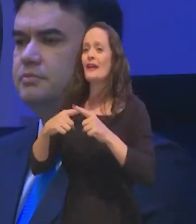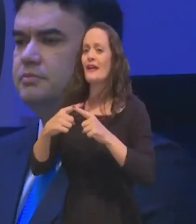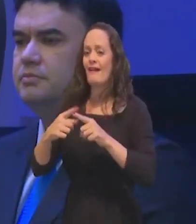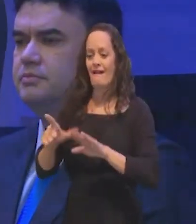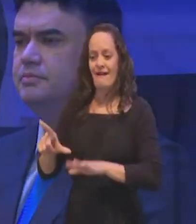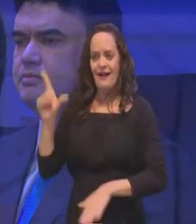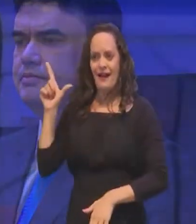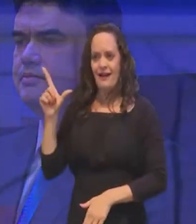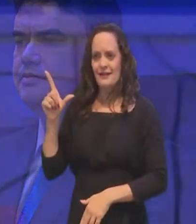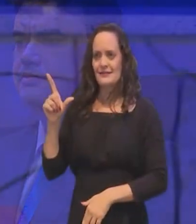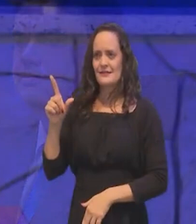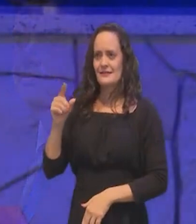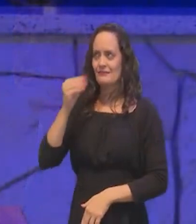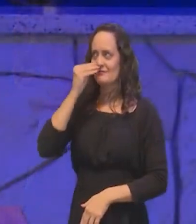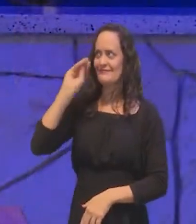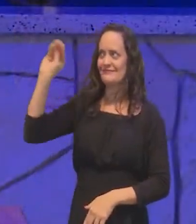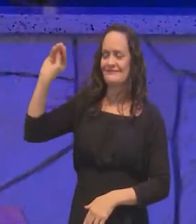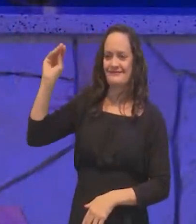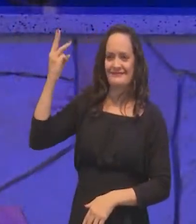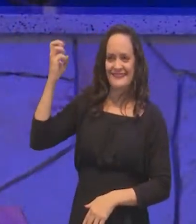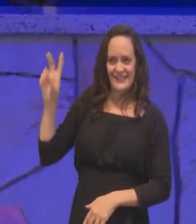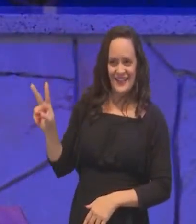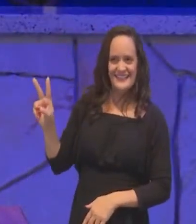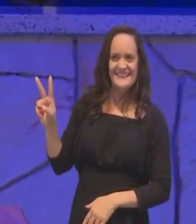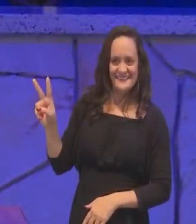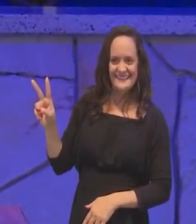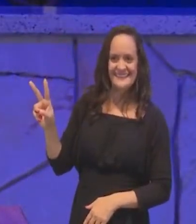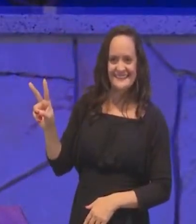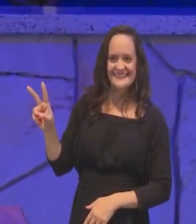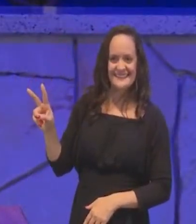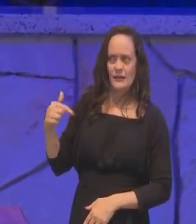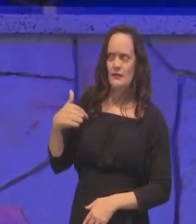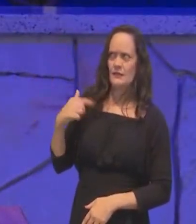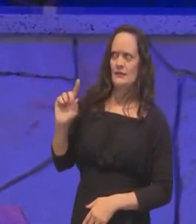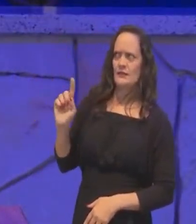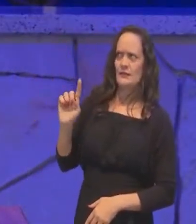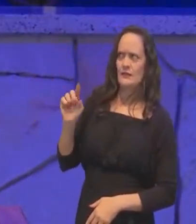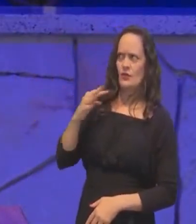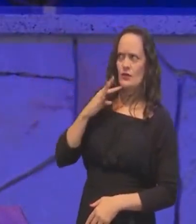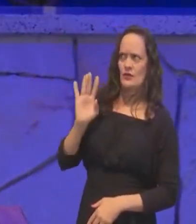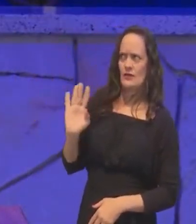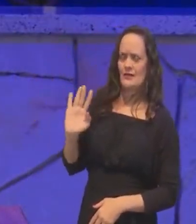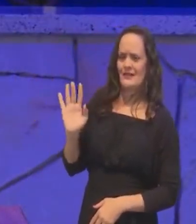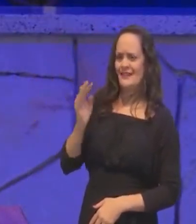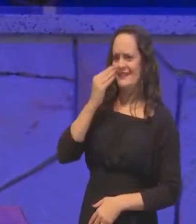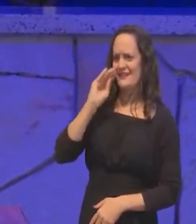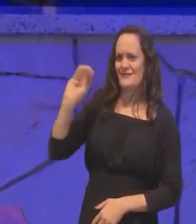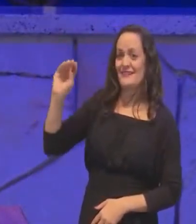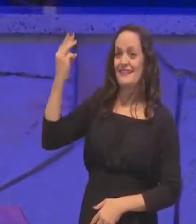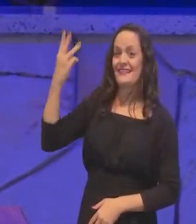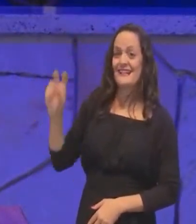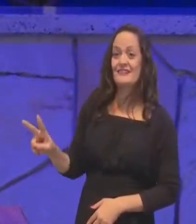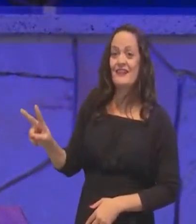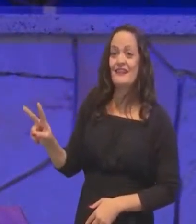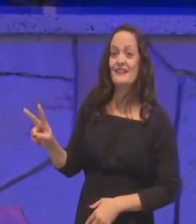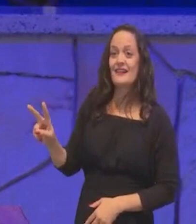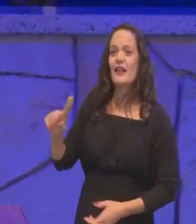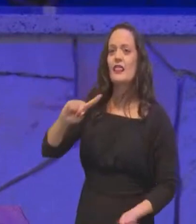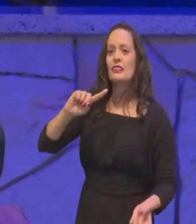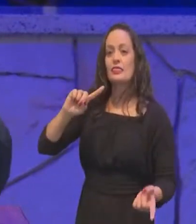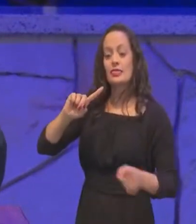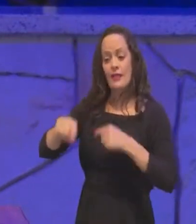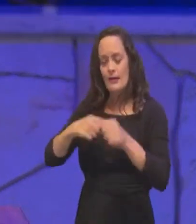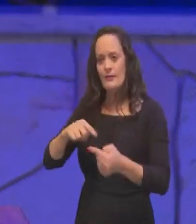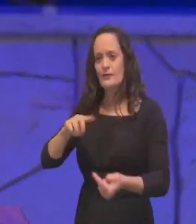negação, ele de fato se encontraria com o Senhor numa prova de arrependimento e numa prova de confissão. E ele vem para